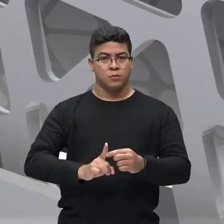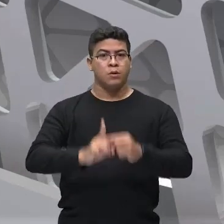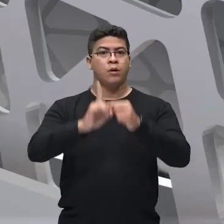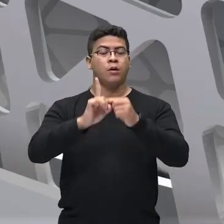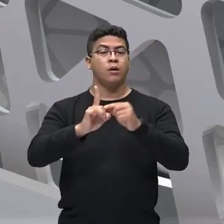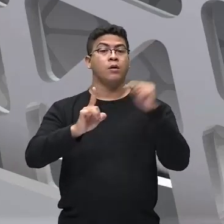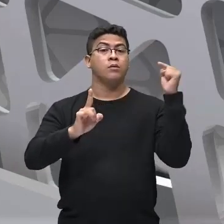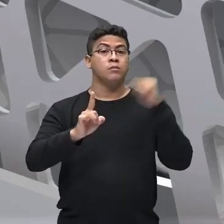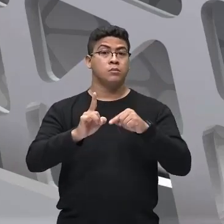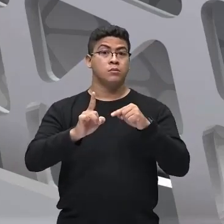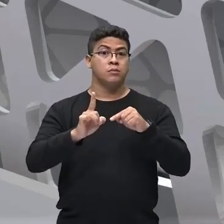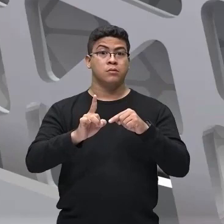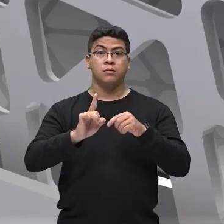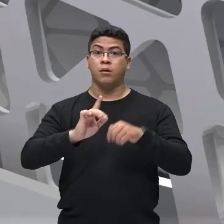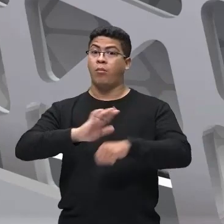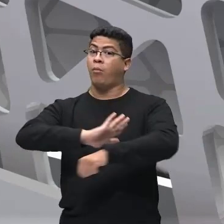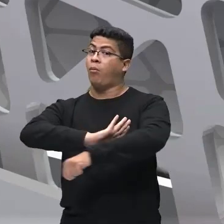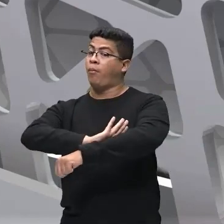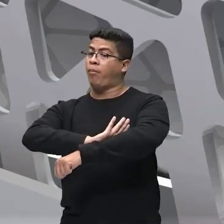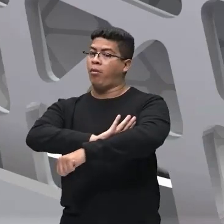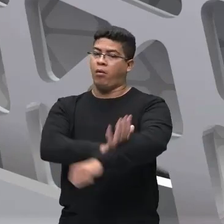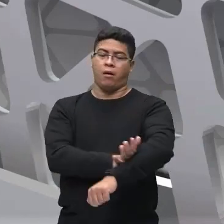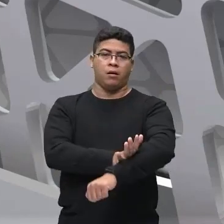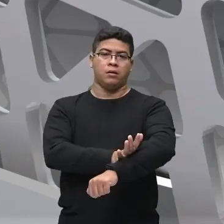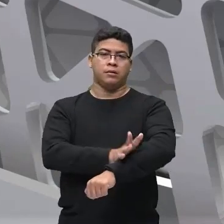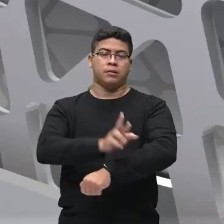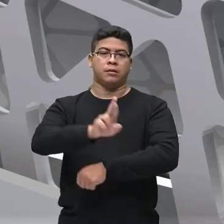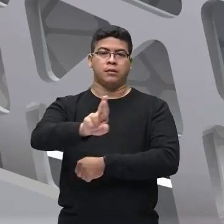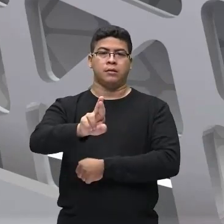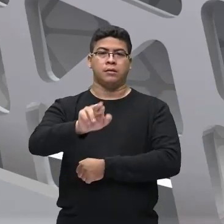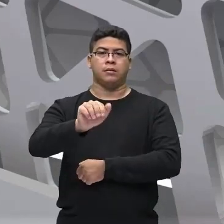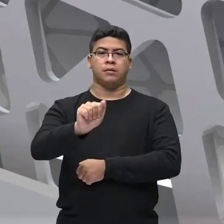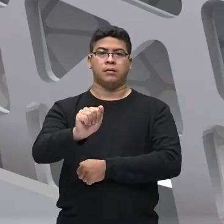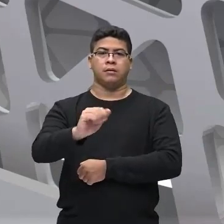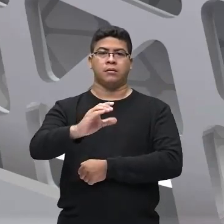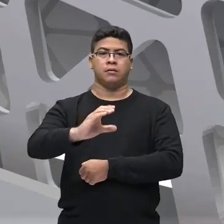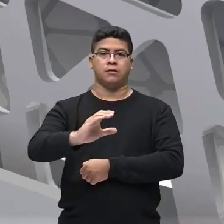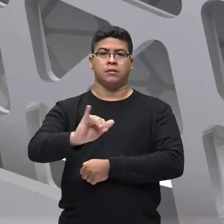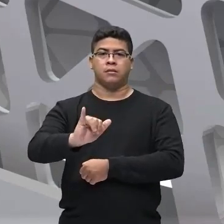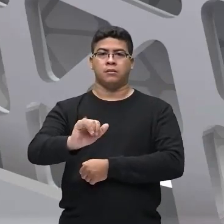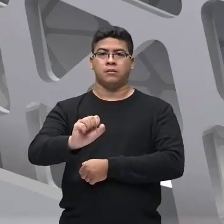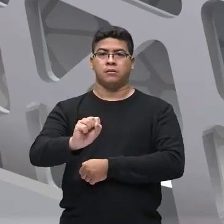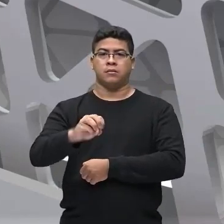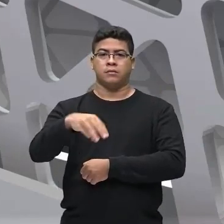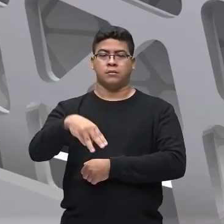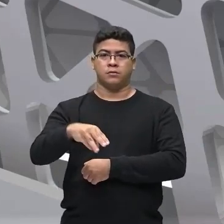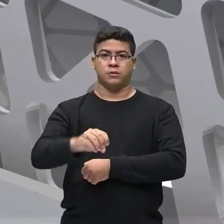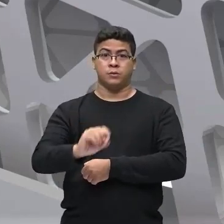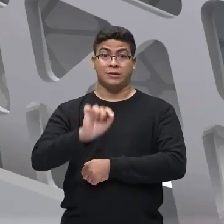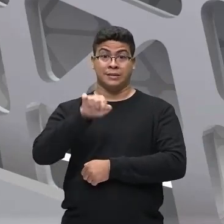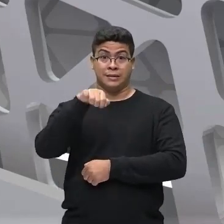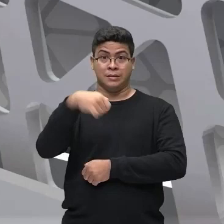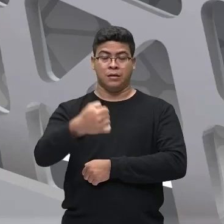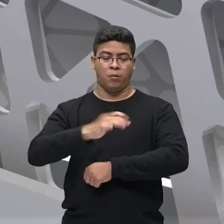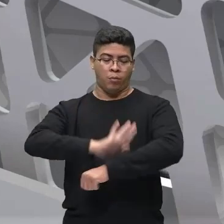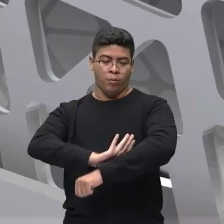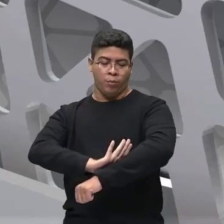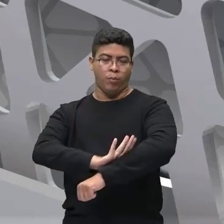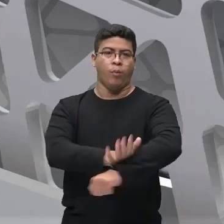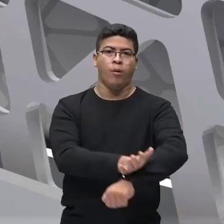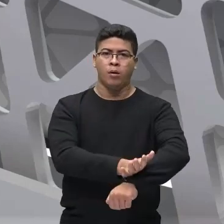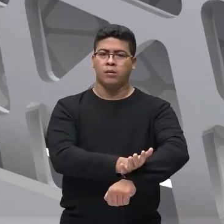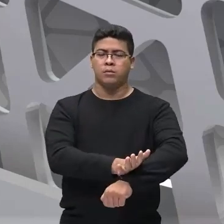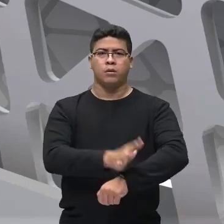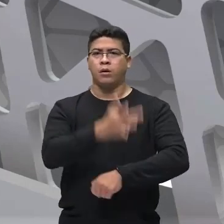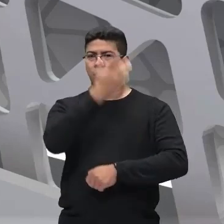é contra o racismo, porque segrega e faz com que essas pessoas não